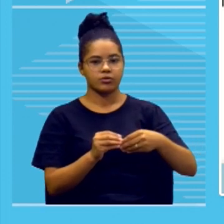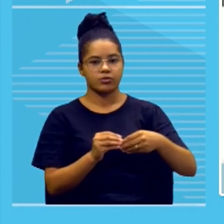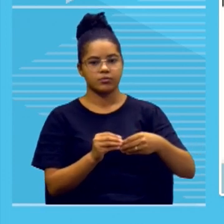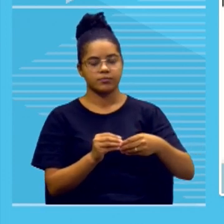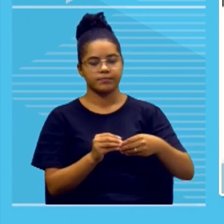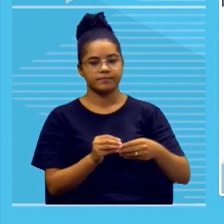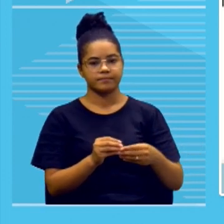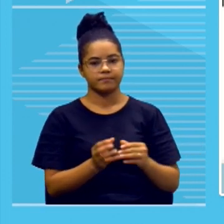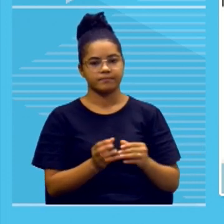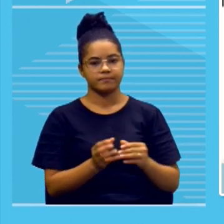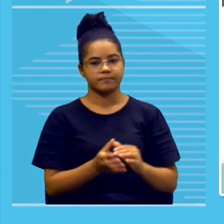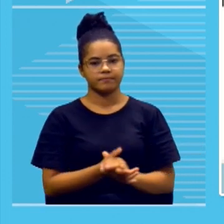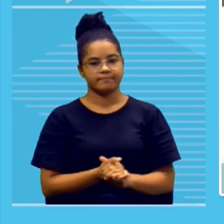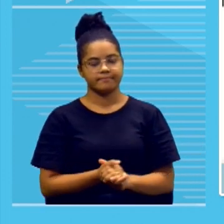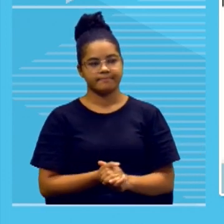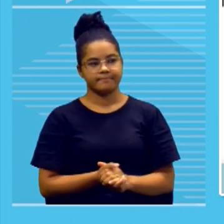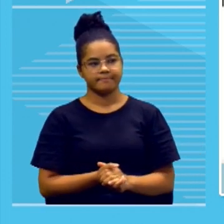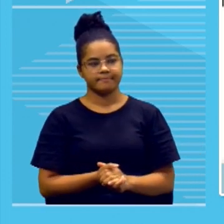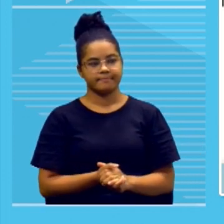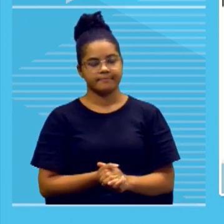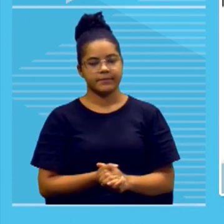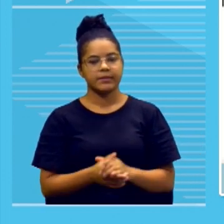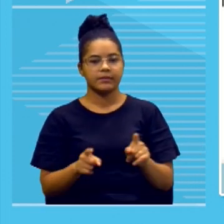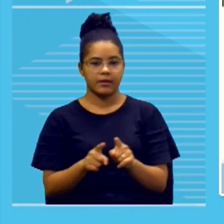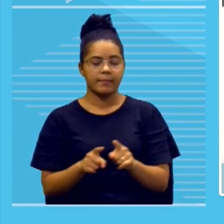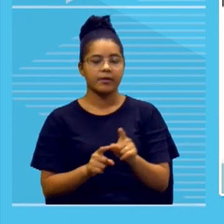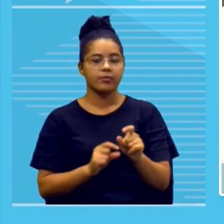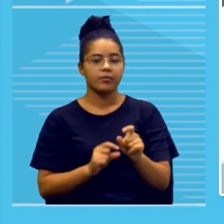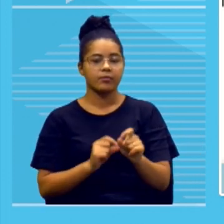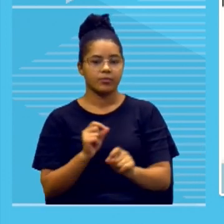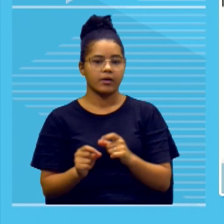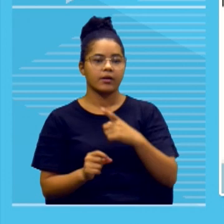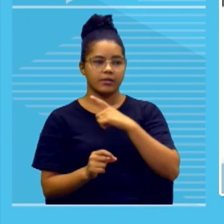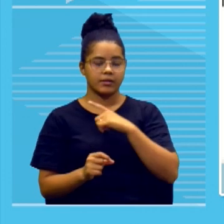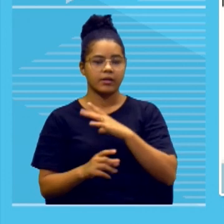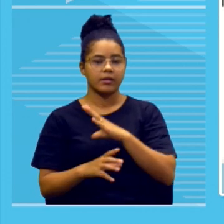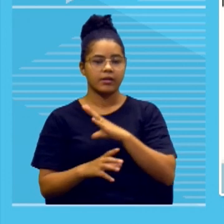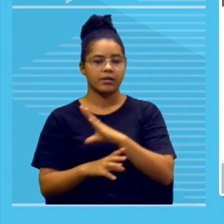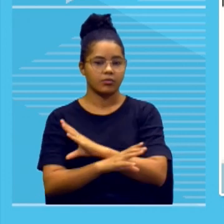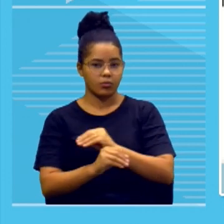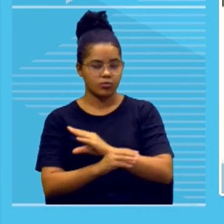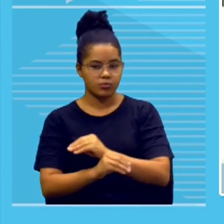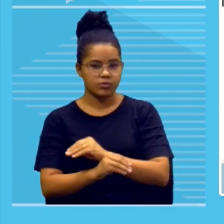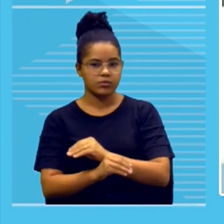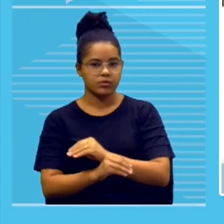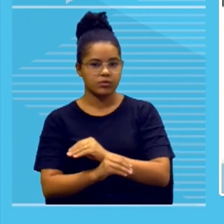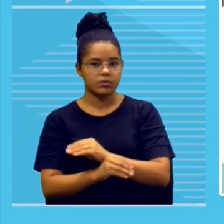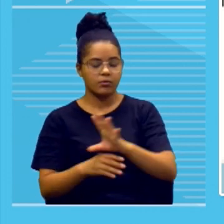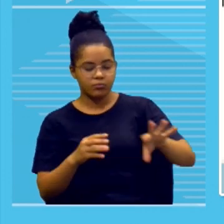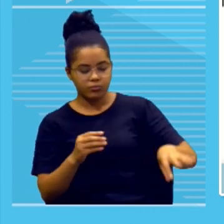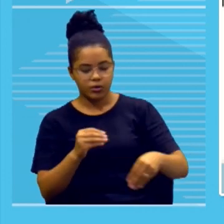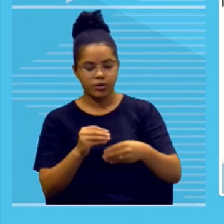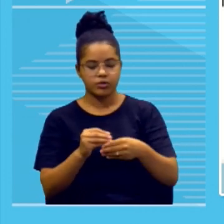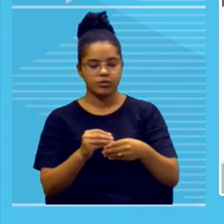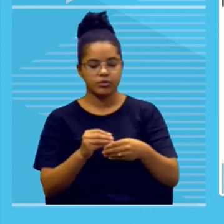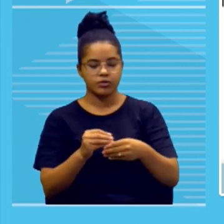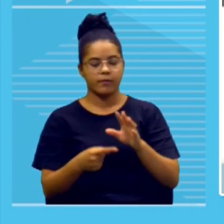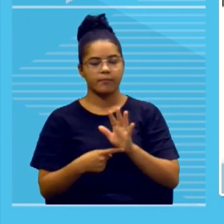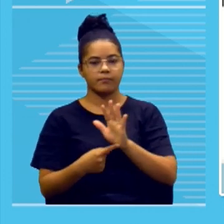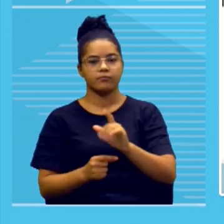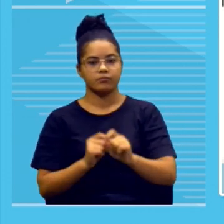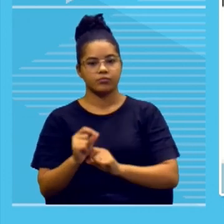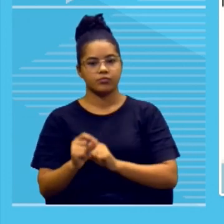e a oração coordenada sindética é aditiva apresentando um